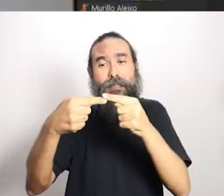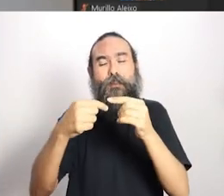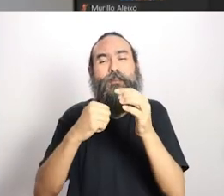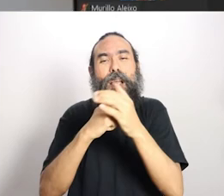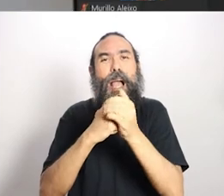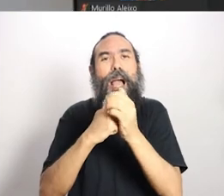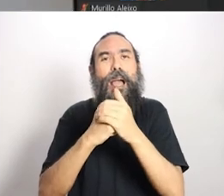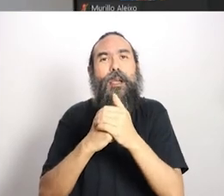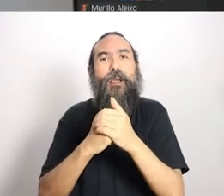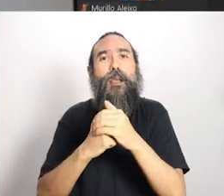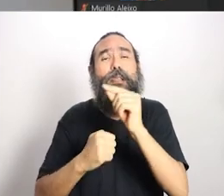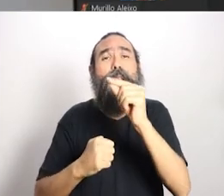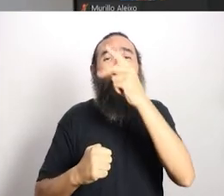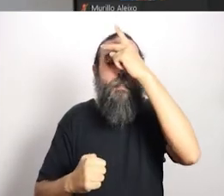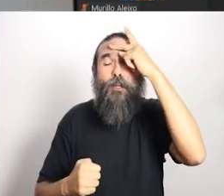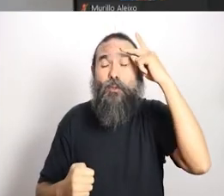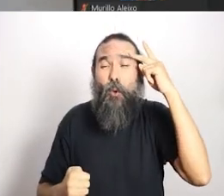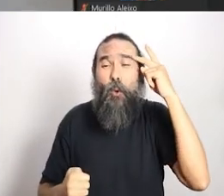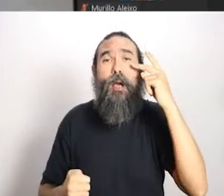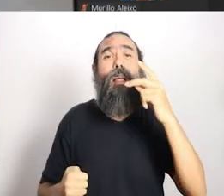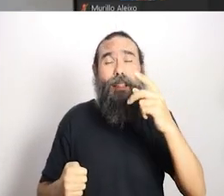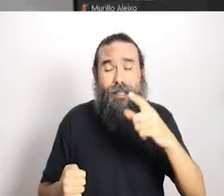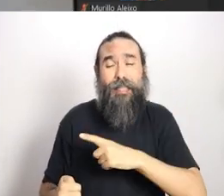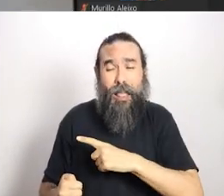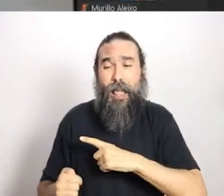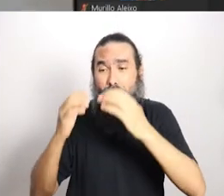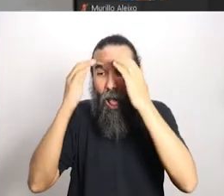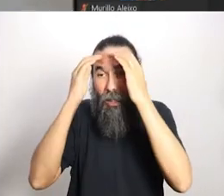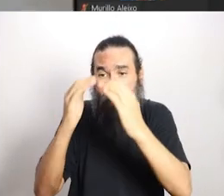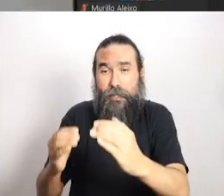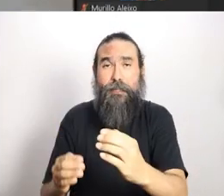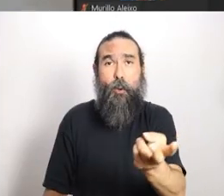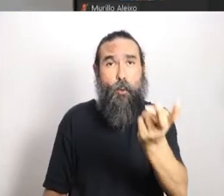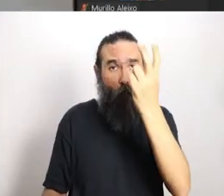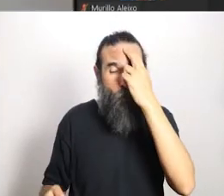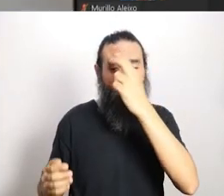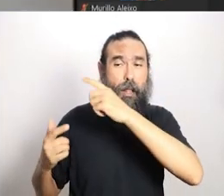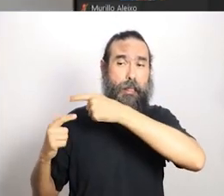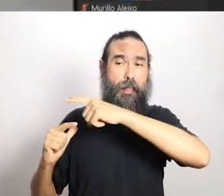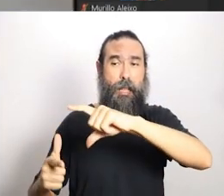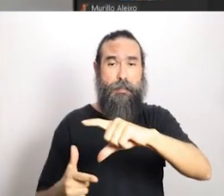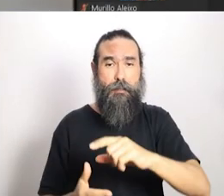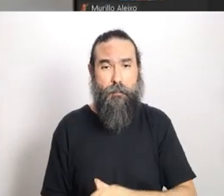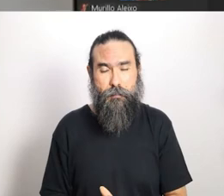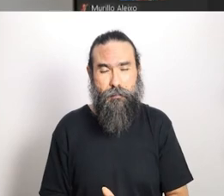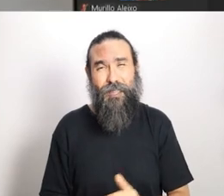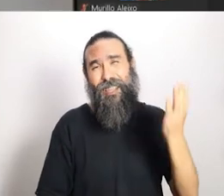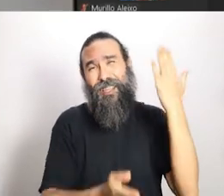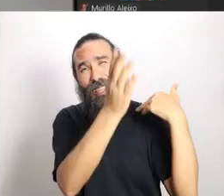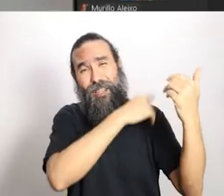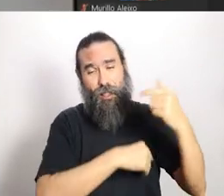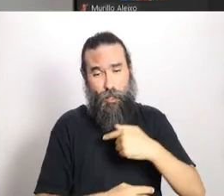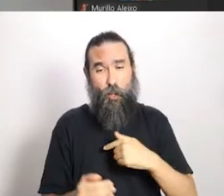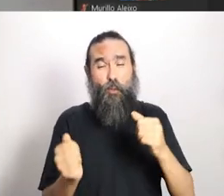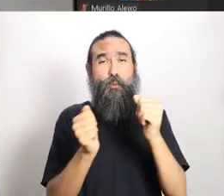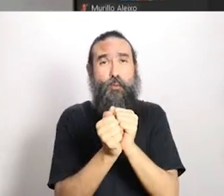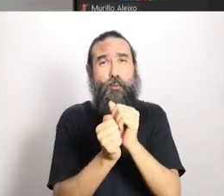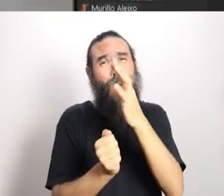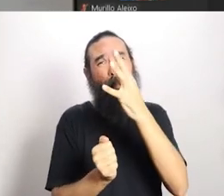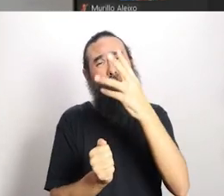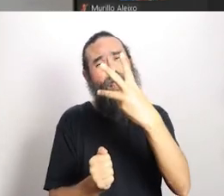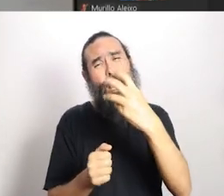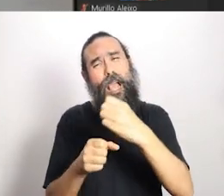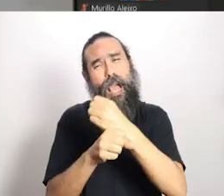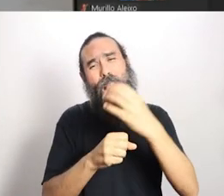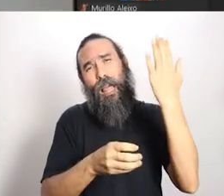de quem se importa com a cultura e tradição. Vê bem, Bully Bully, a gente fez um show, sei